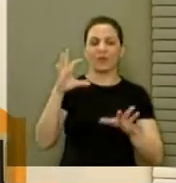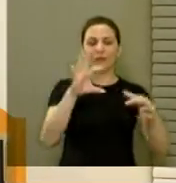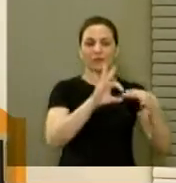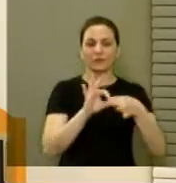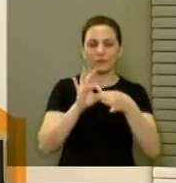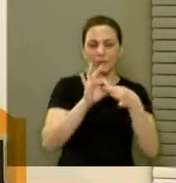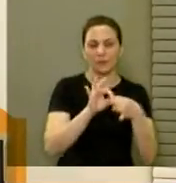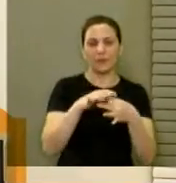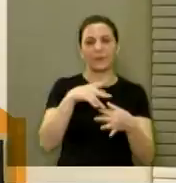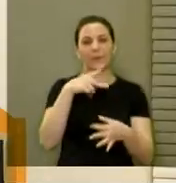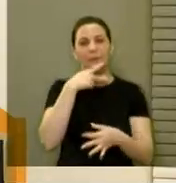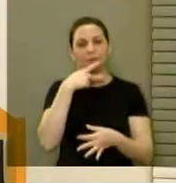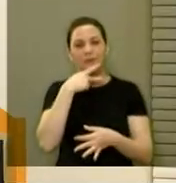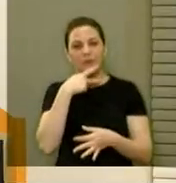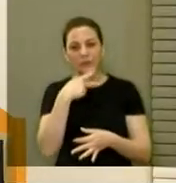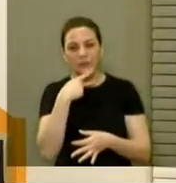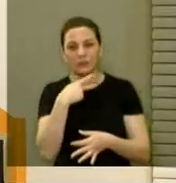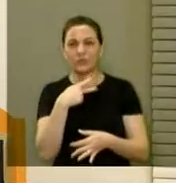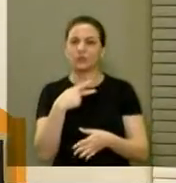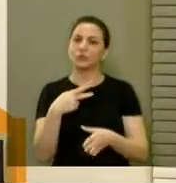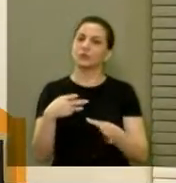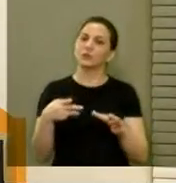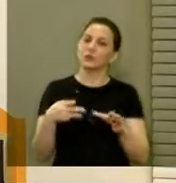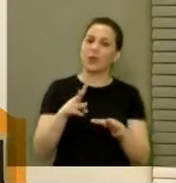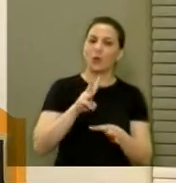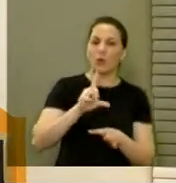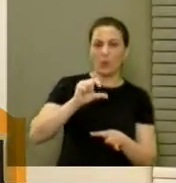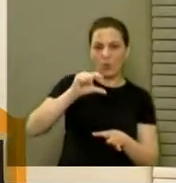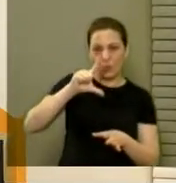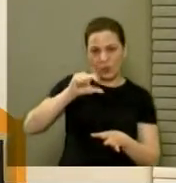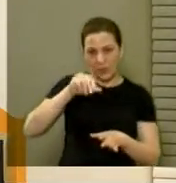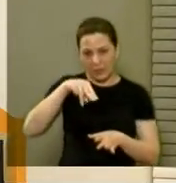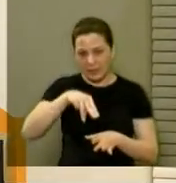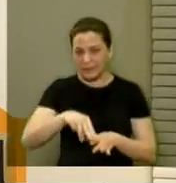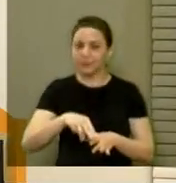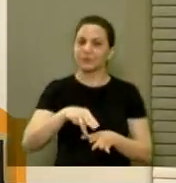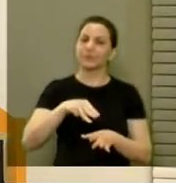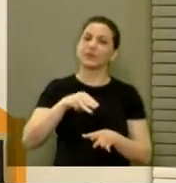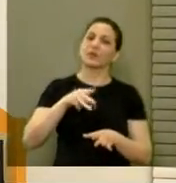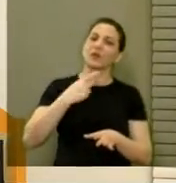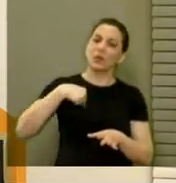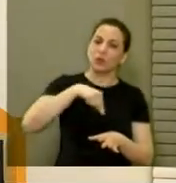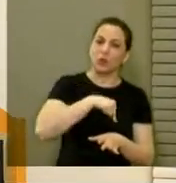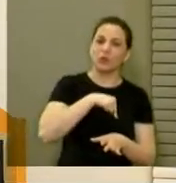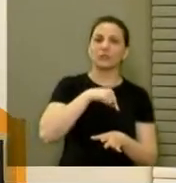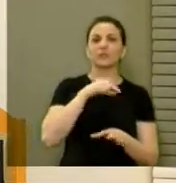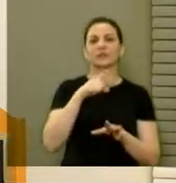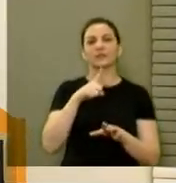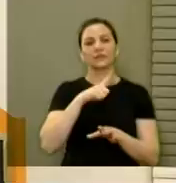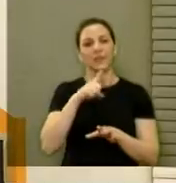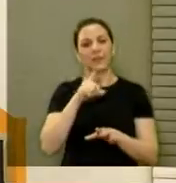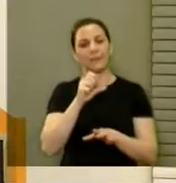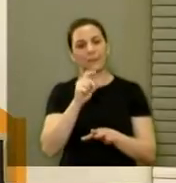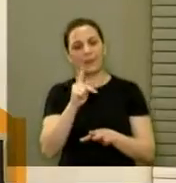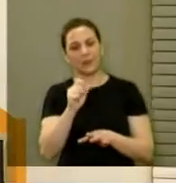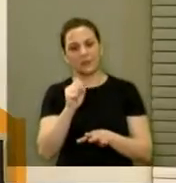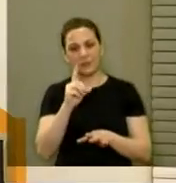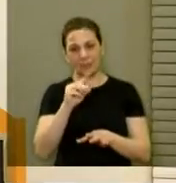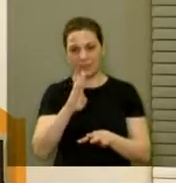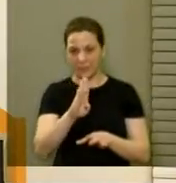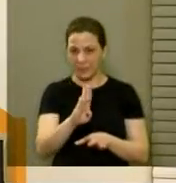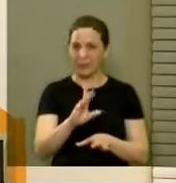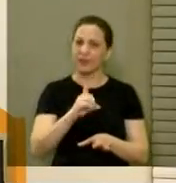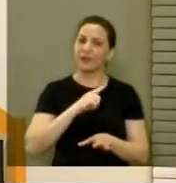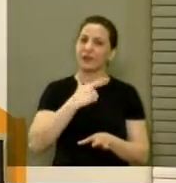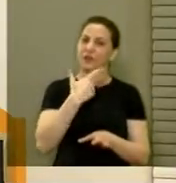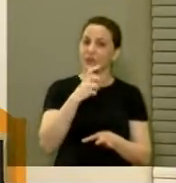ao partido dele e nós do psdb estamos também realizando um evento também no dia